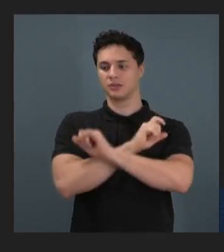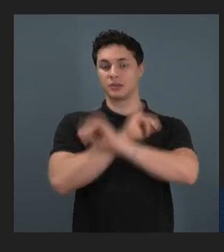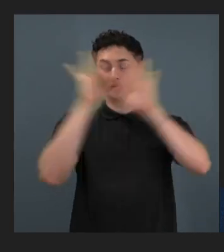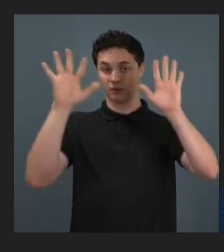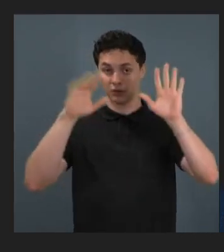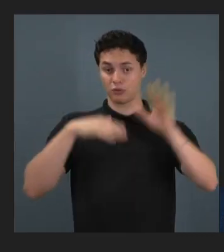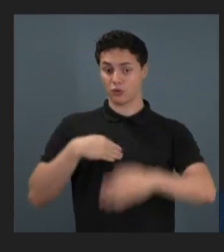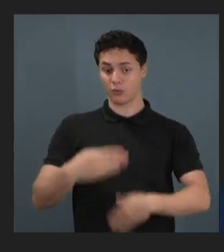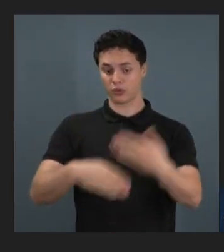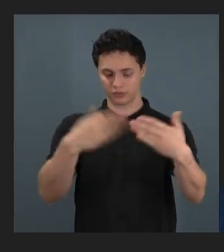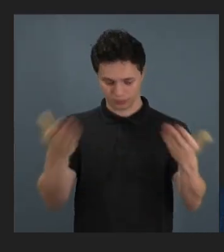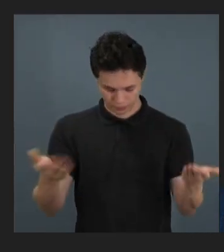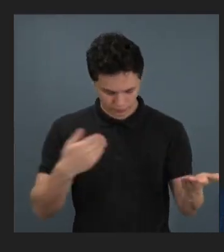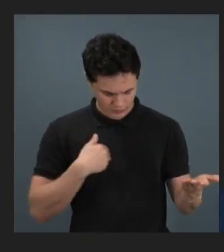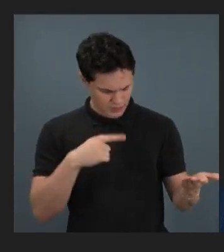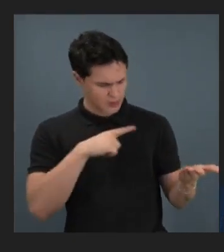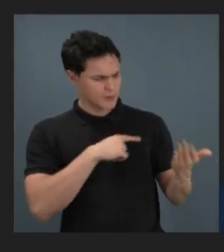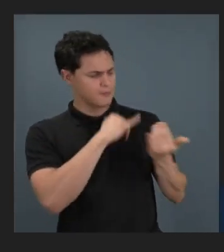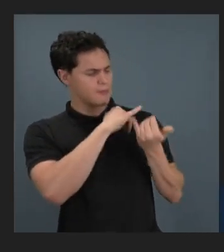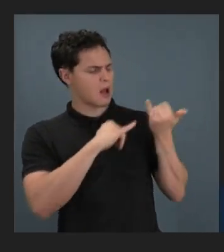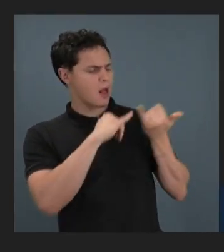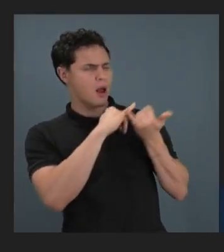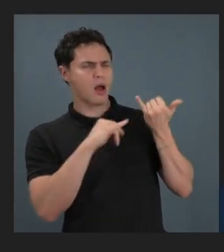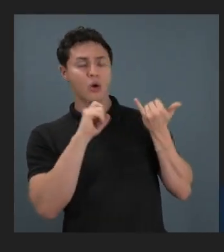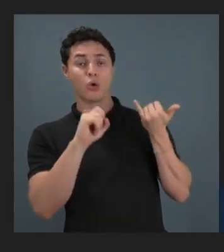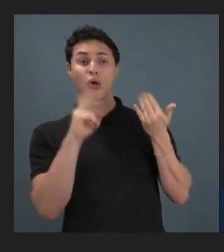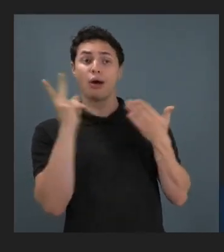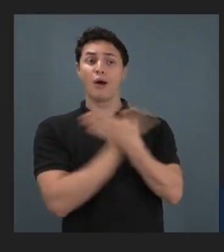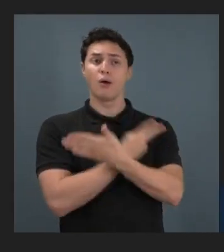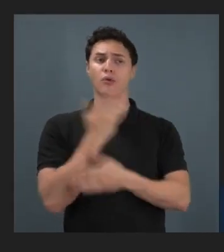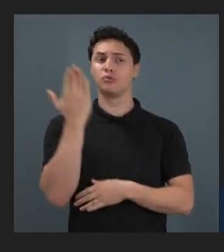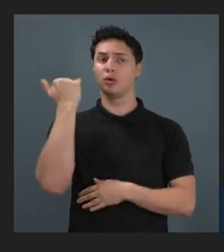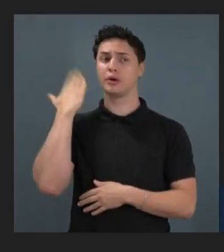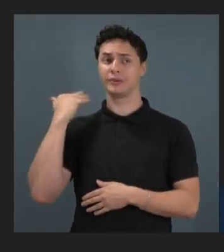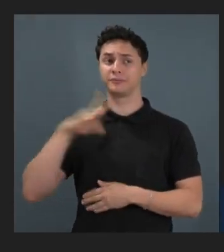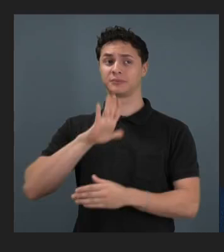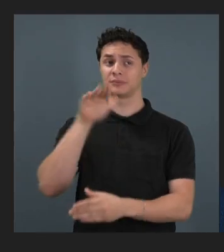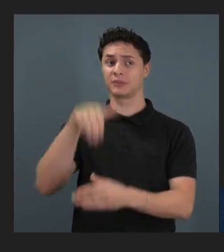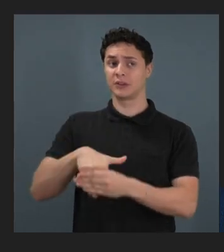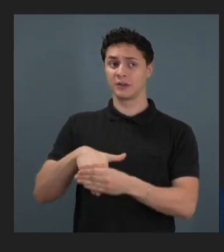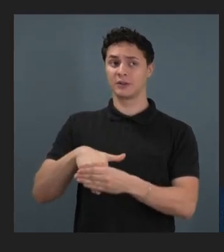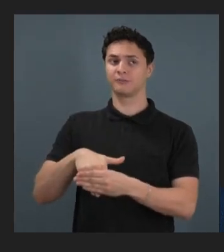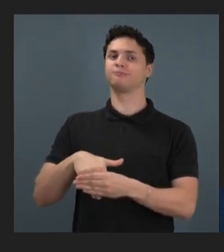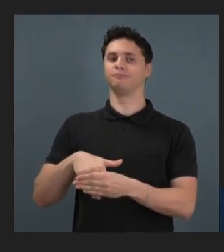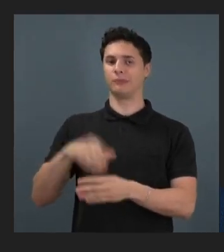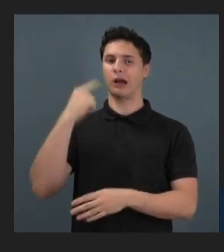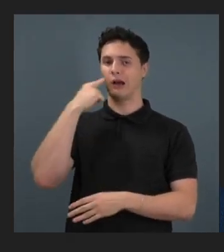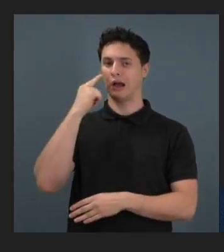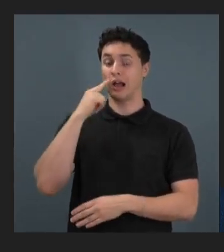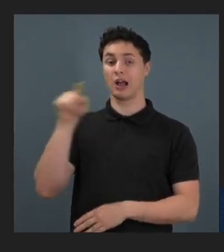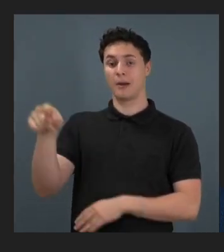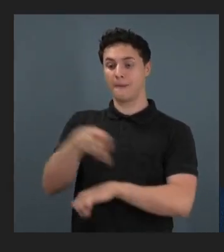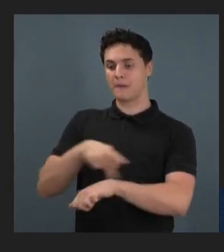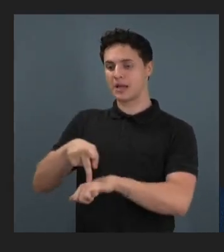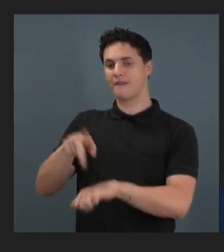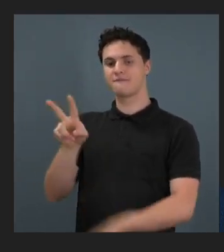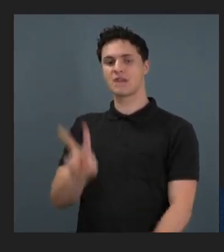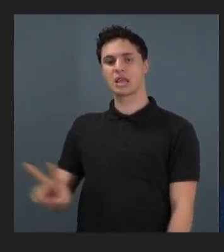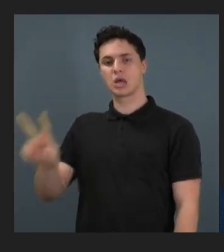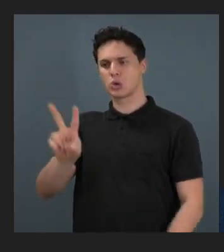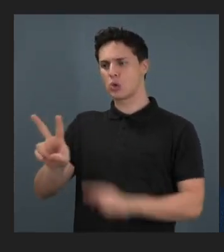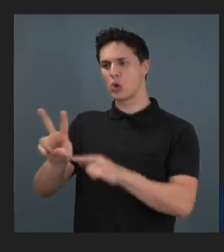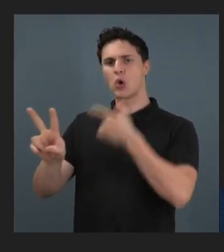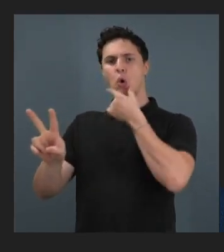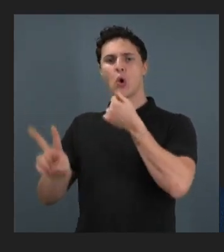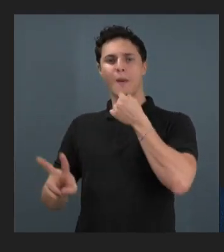processo. Algo muito parecido com o que aconteceu nas últimas eleições fraudulentas da Venezuela, onde o